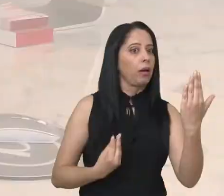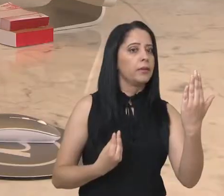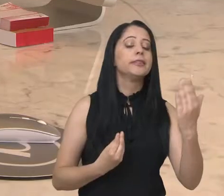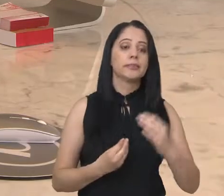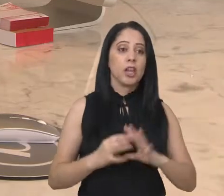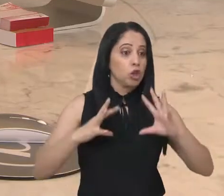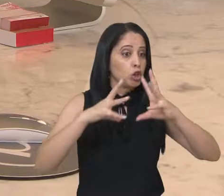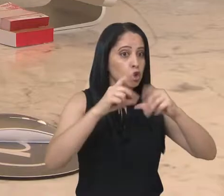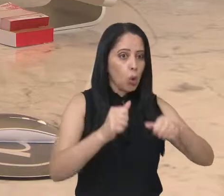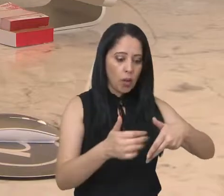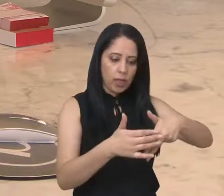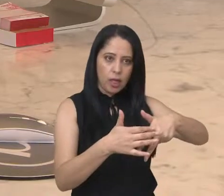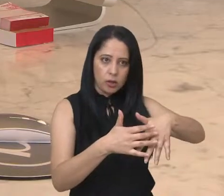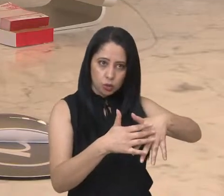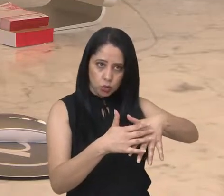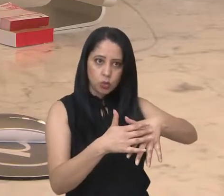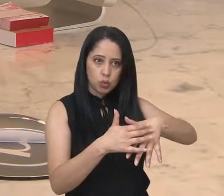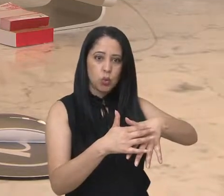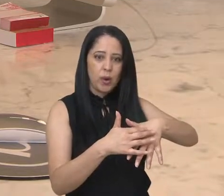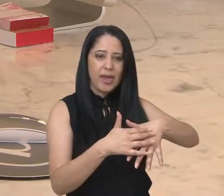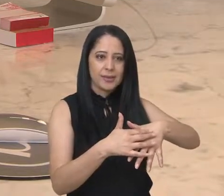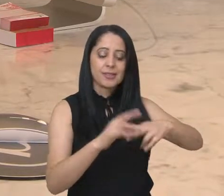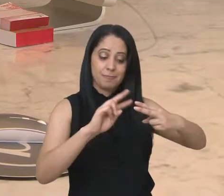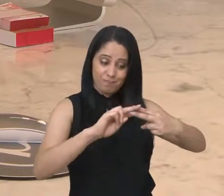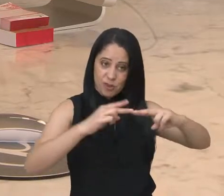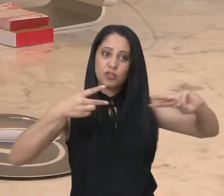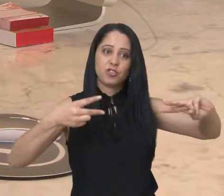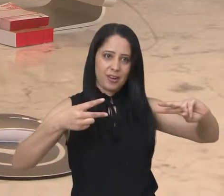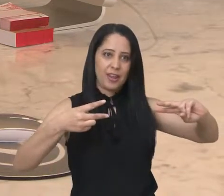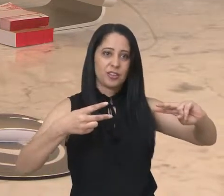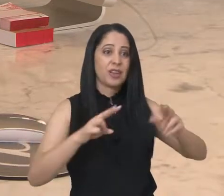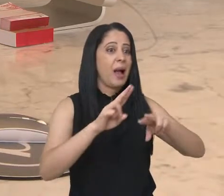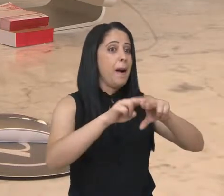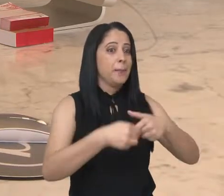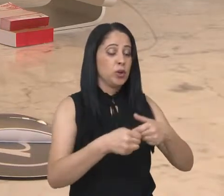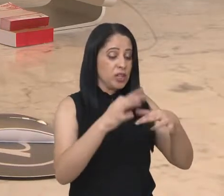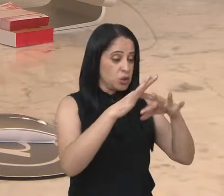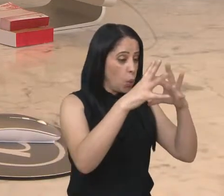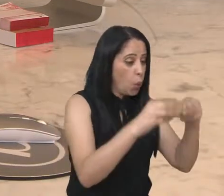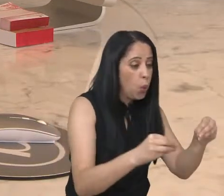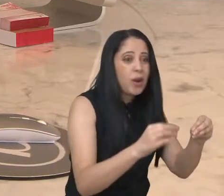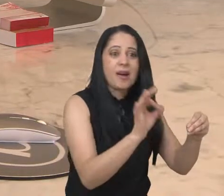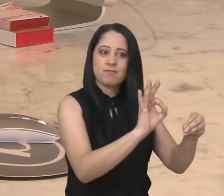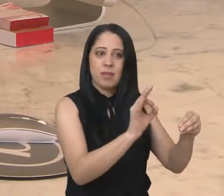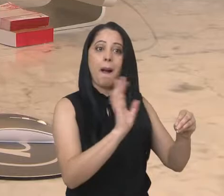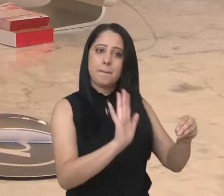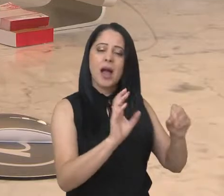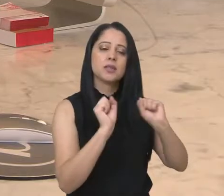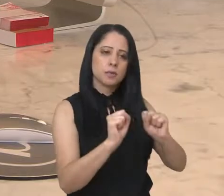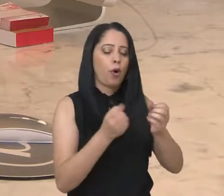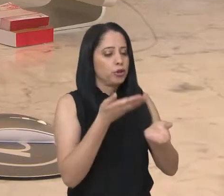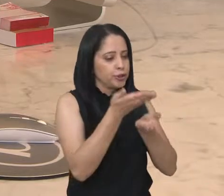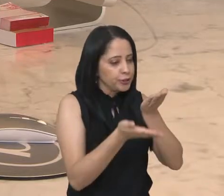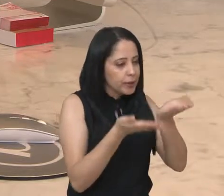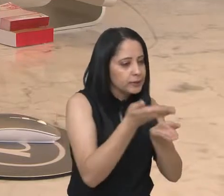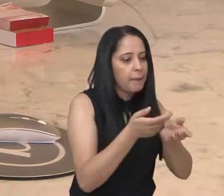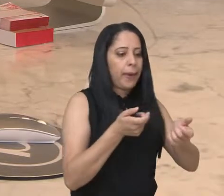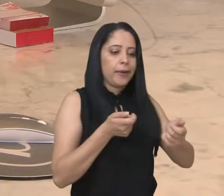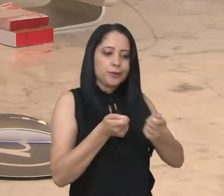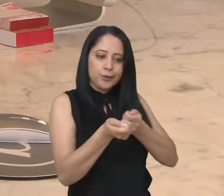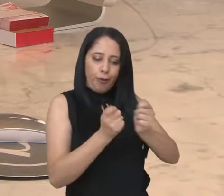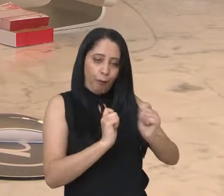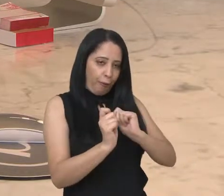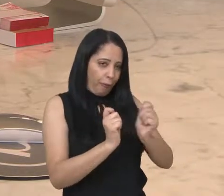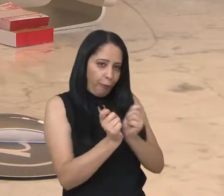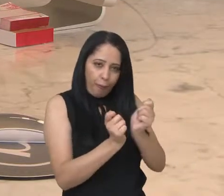couro cabeludo. Todas as alopecias, elas têm um fundo genético por isso elas não têm cura, elas têm controle e tratamentos.